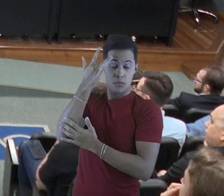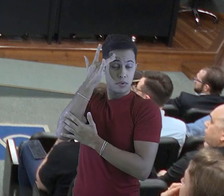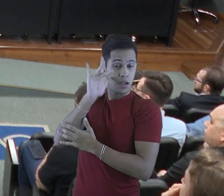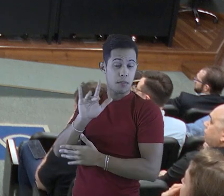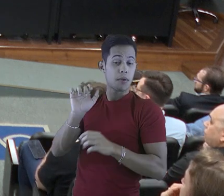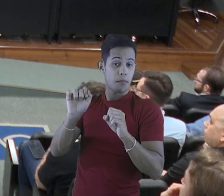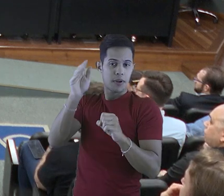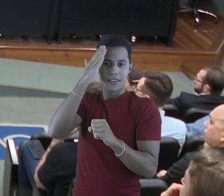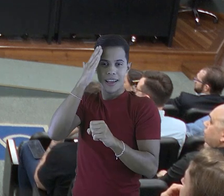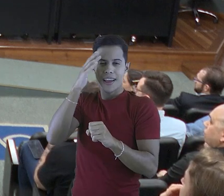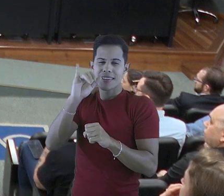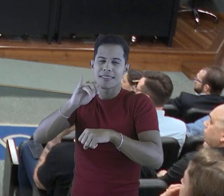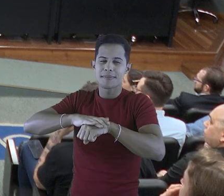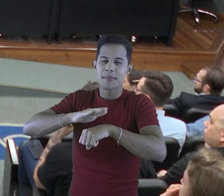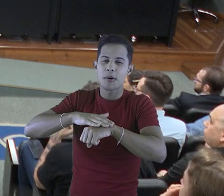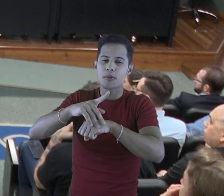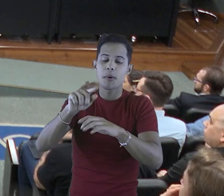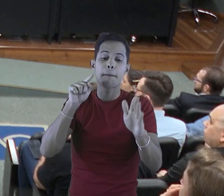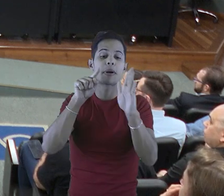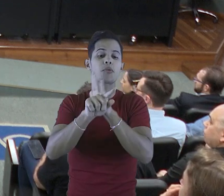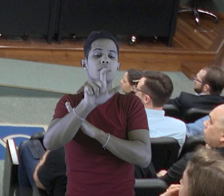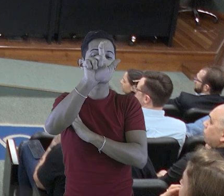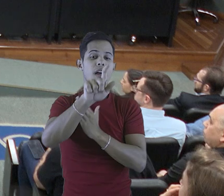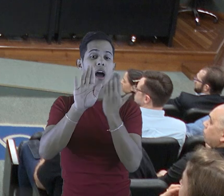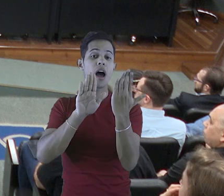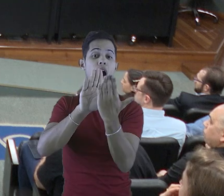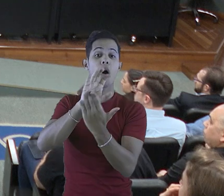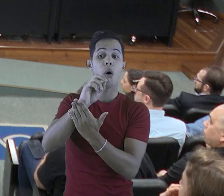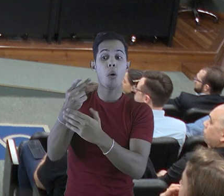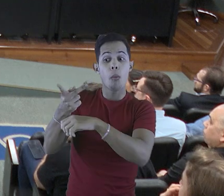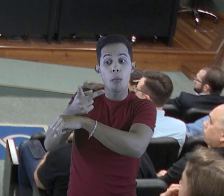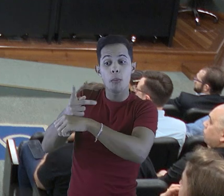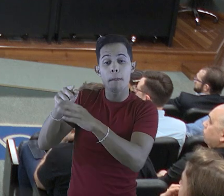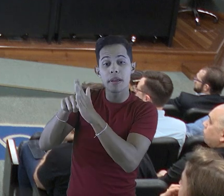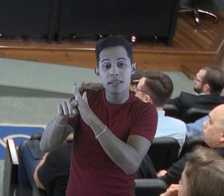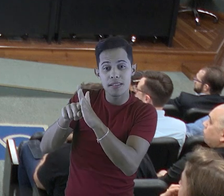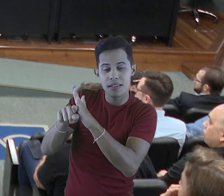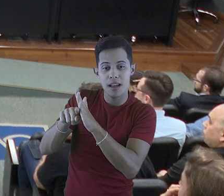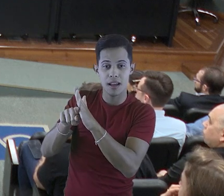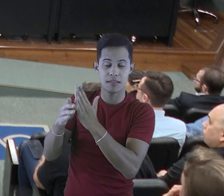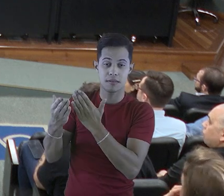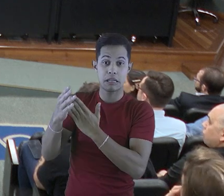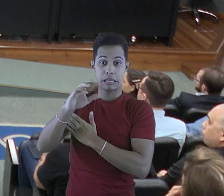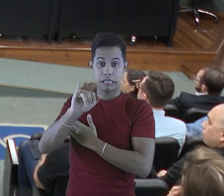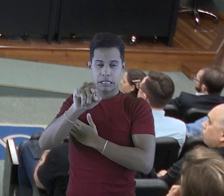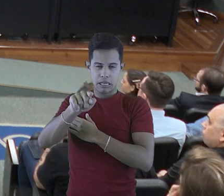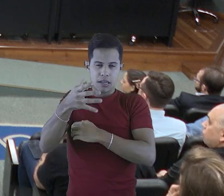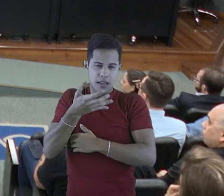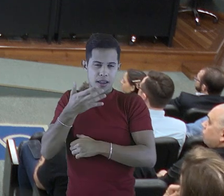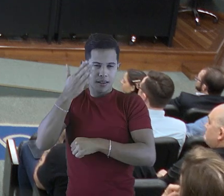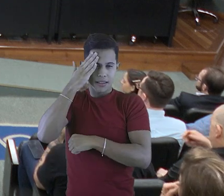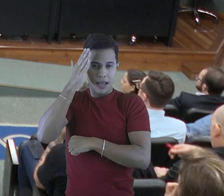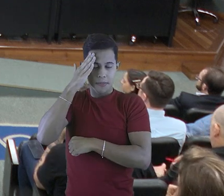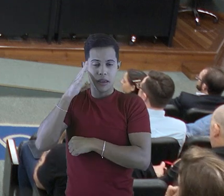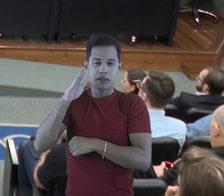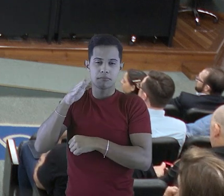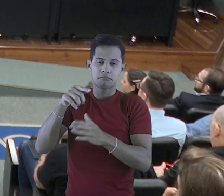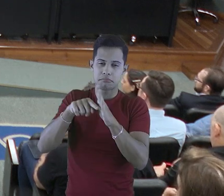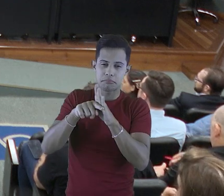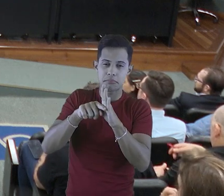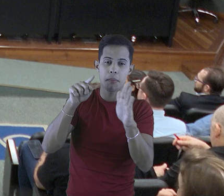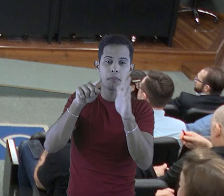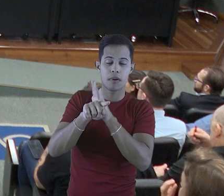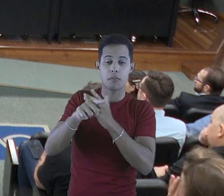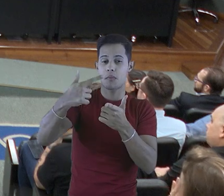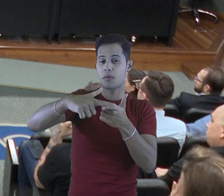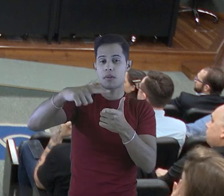pode não querer dar. Pode dizer, não, estou participando de um evento. Se você quiser saber, você pega aqui e tal, você vai coletar, mas é um problema teu. Eu não quero dar esse